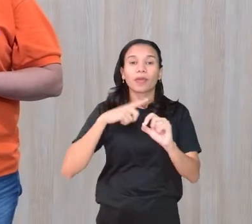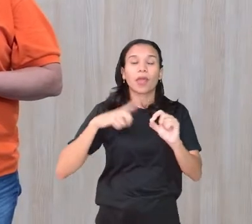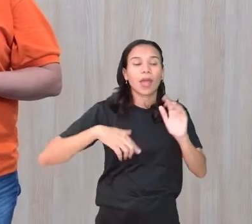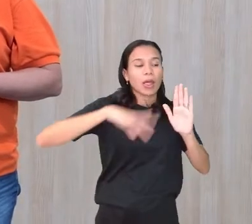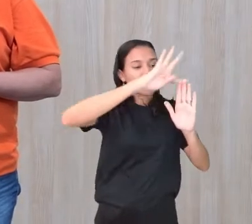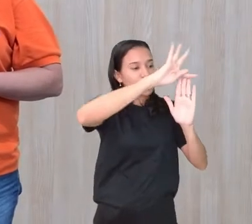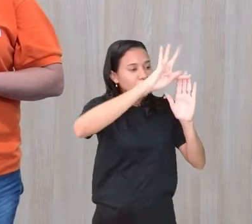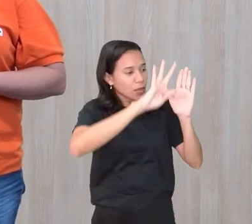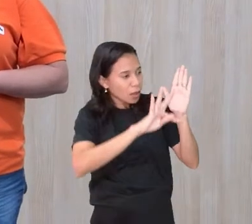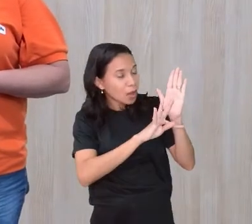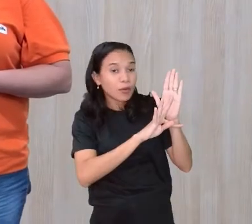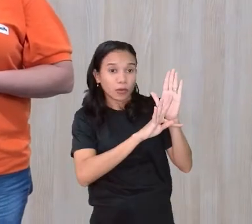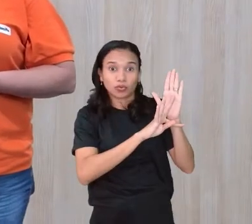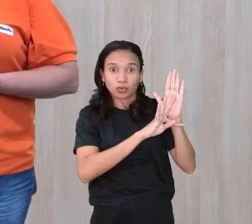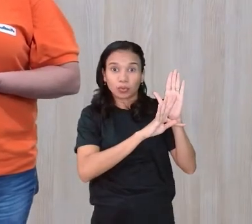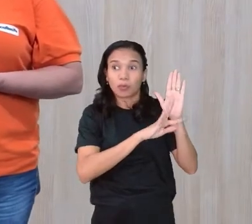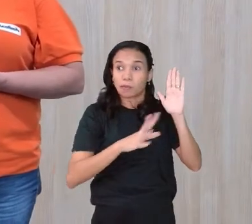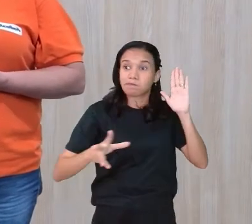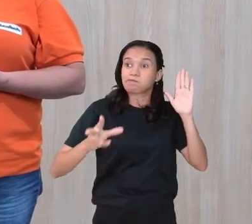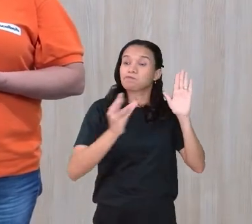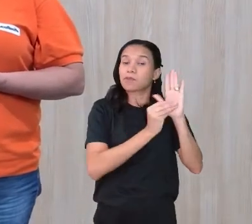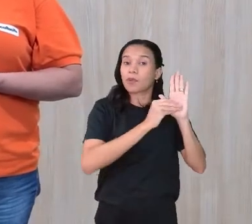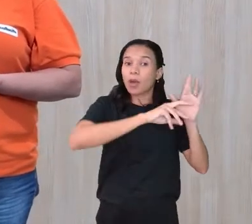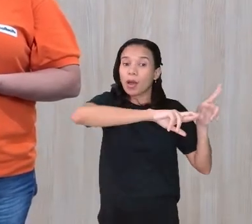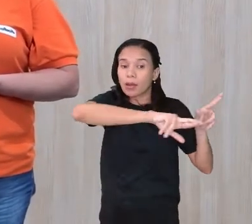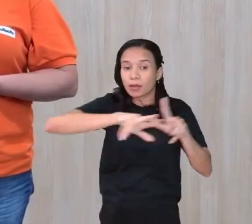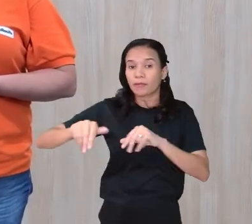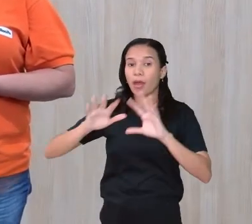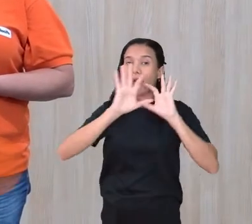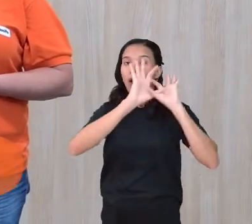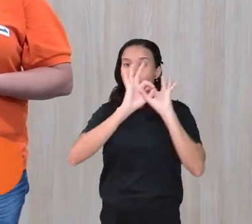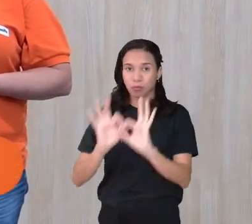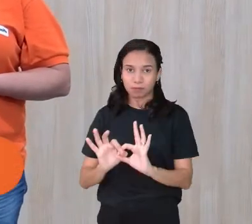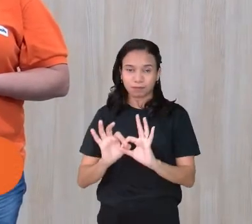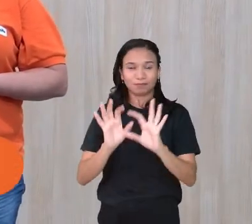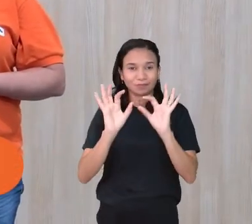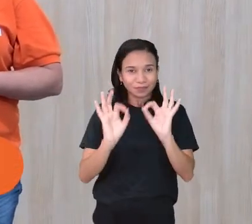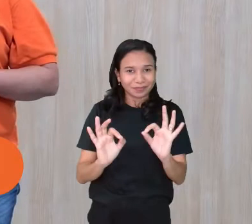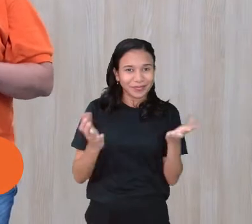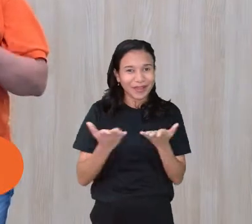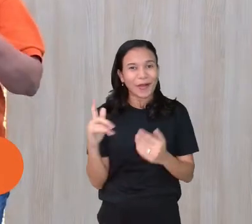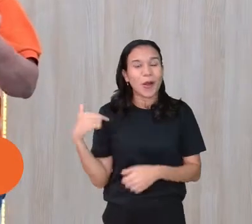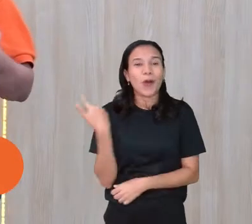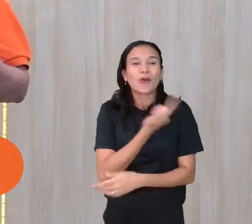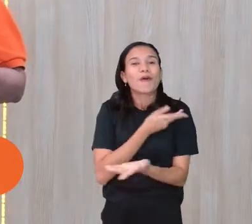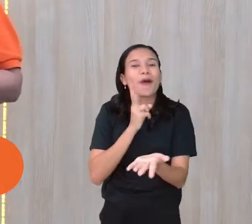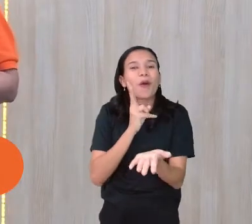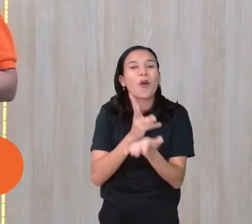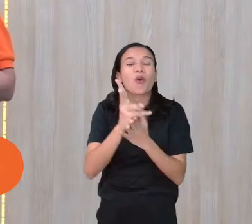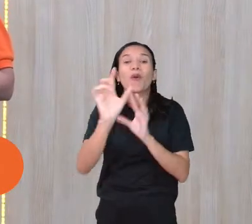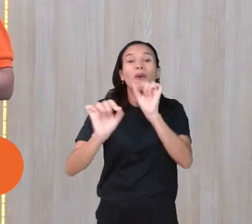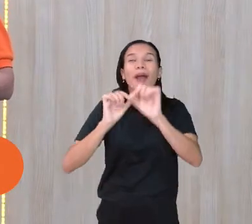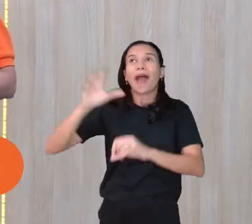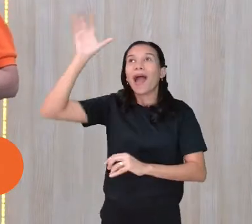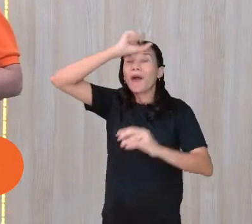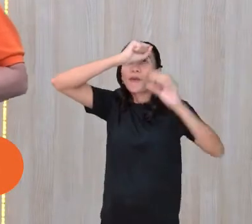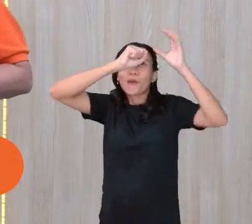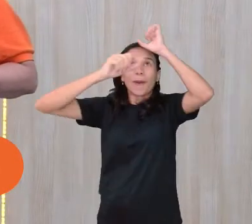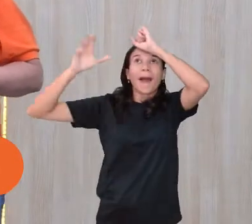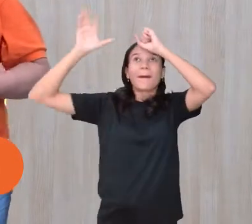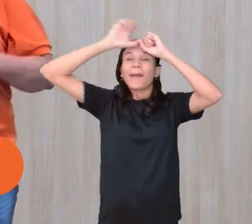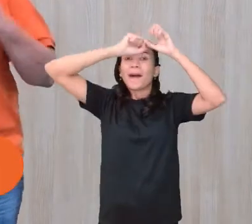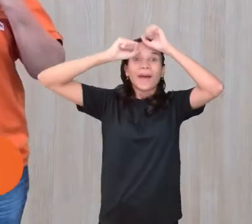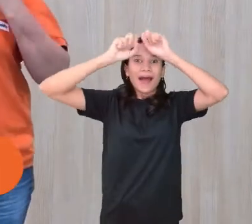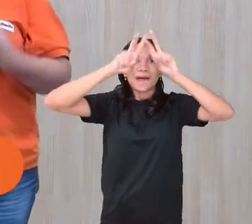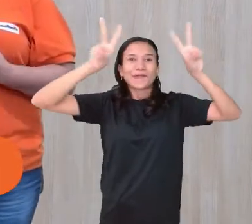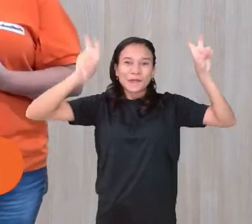de textos em seus diferentes contextos. E aí vamos continuar aprendendo mais sobre esse